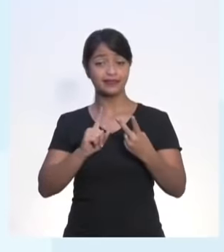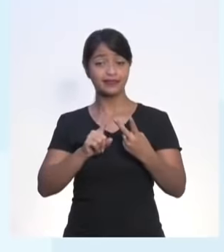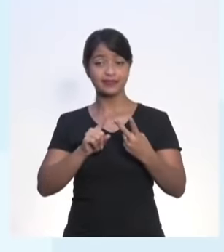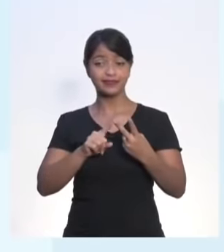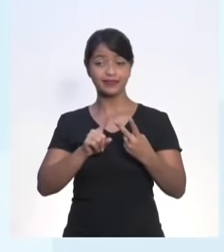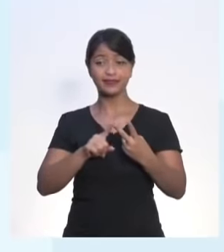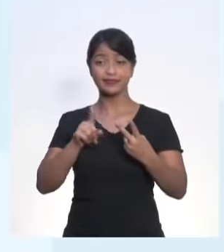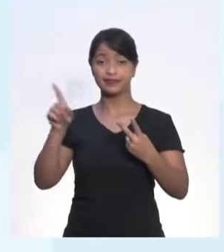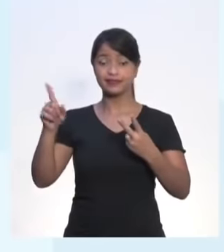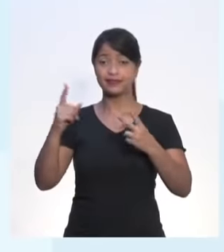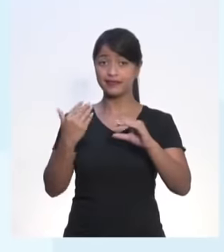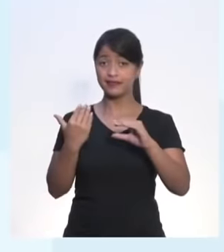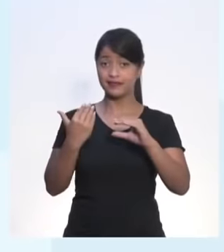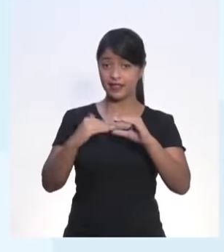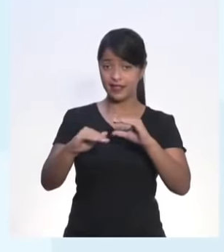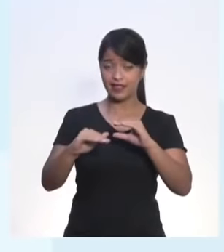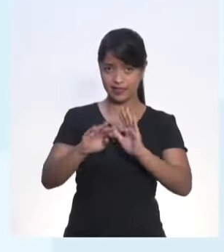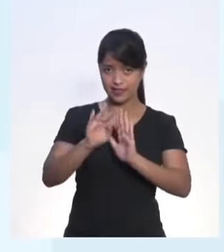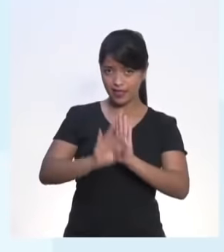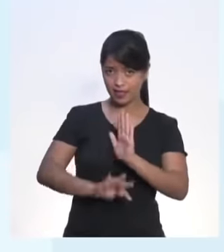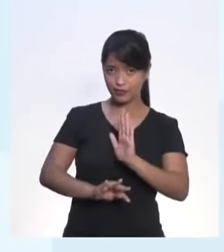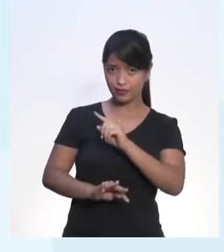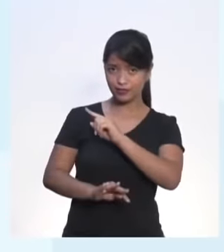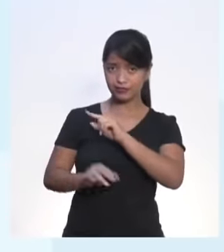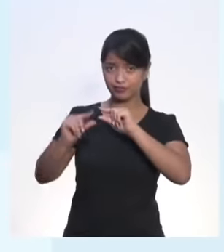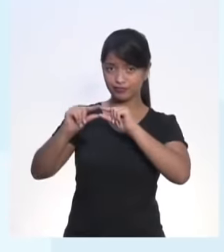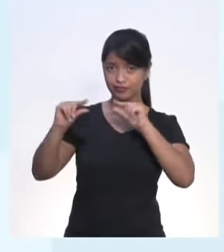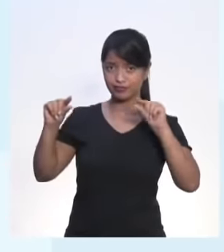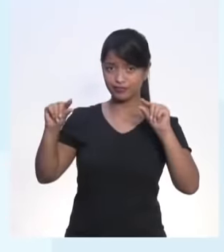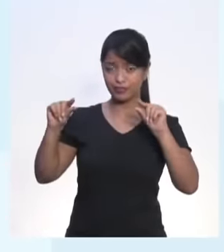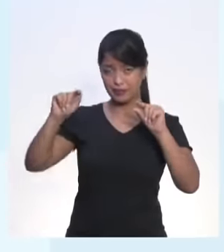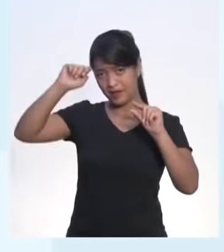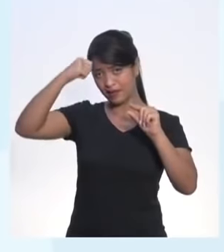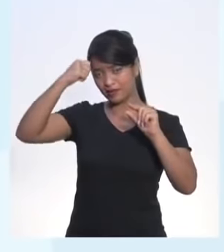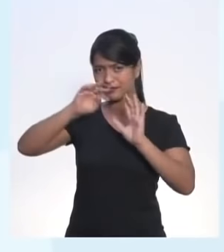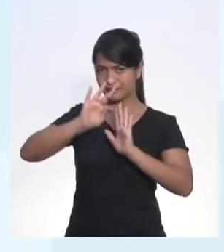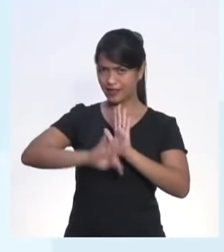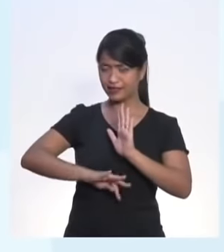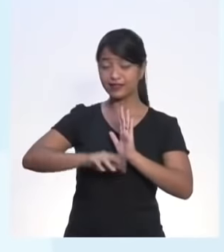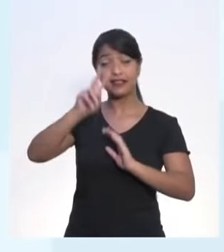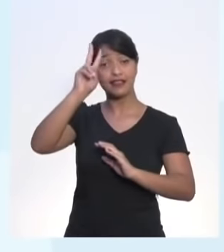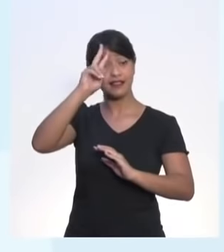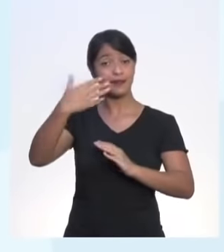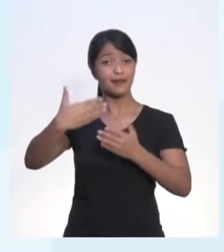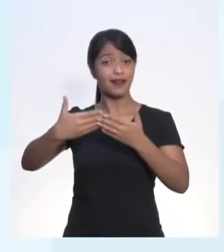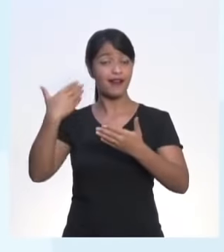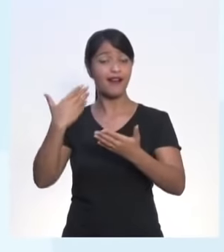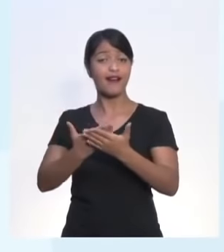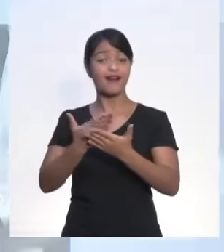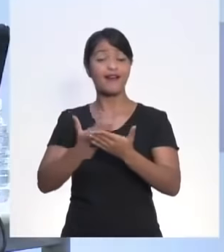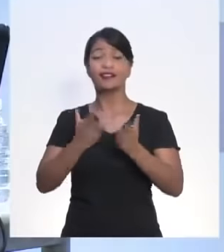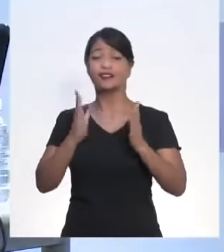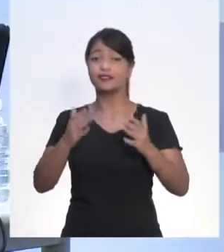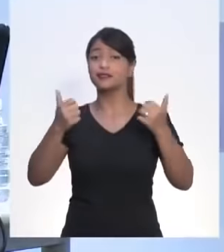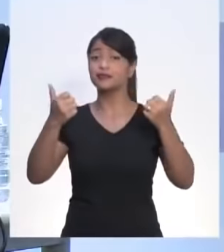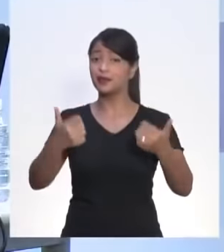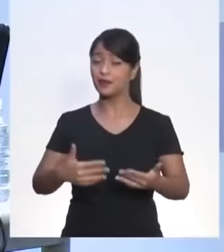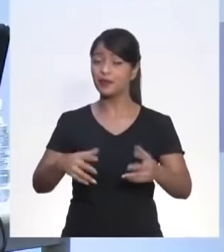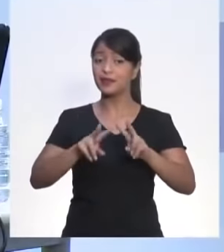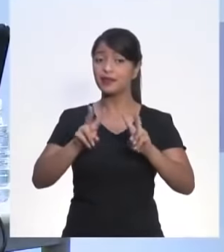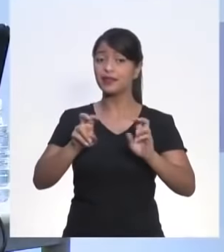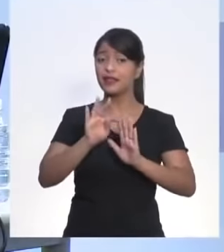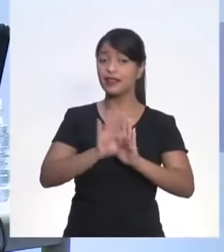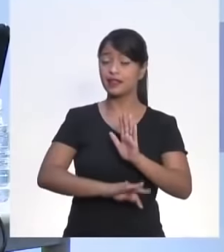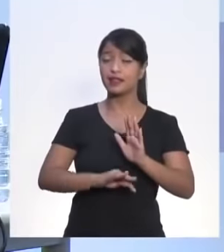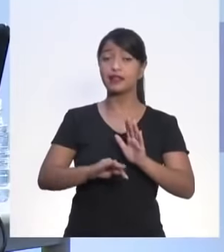mensagem pode ser considerada texto? Vamos lembrar de todas as aulas... Que nós já falamos da questão do texto, hein? E aí?